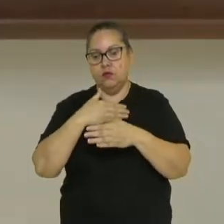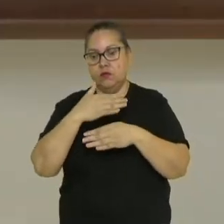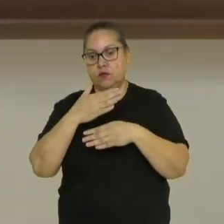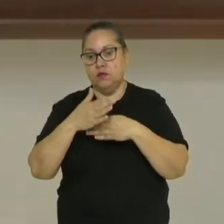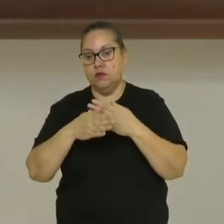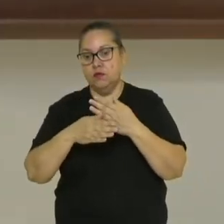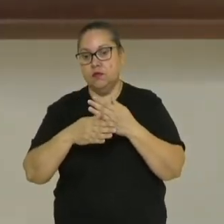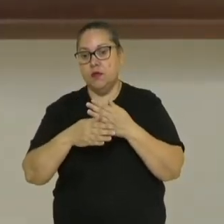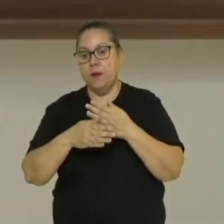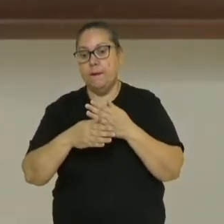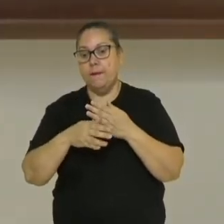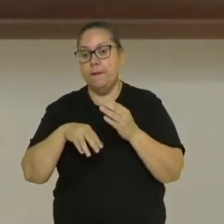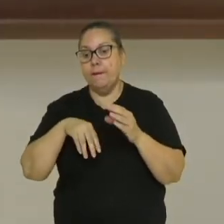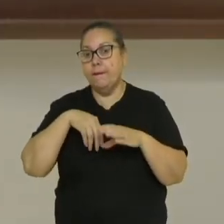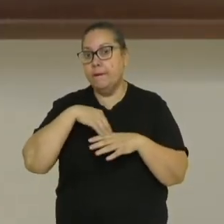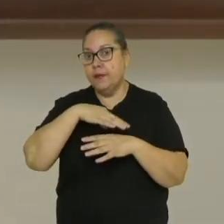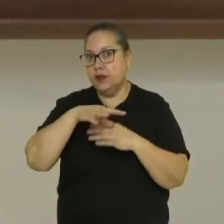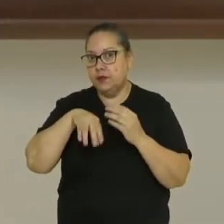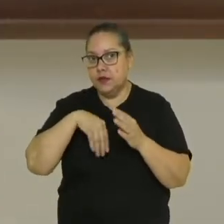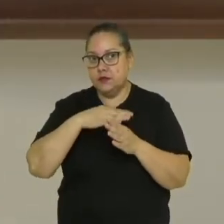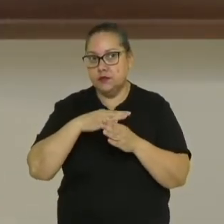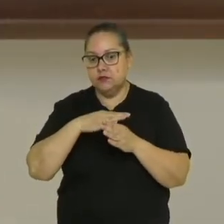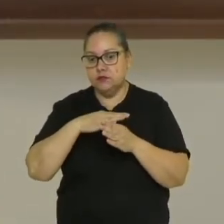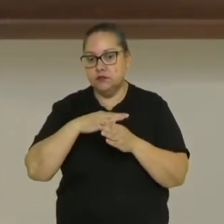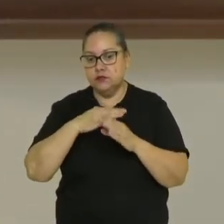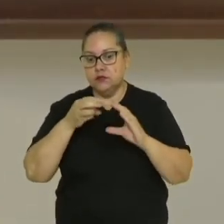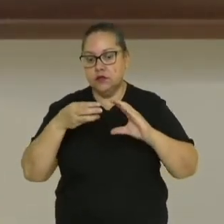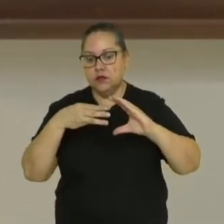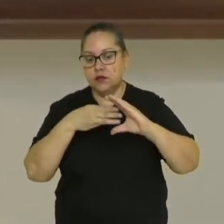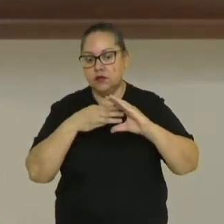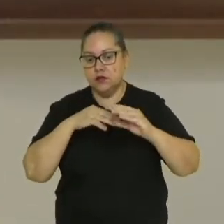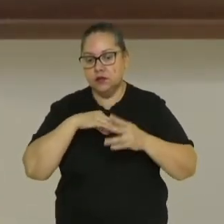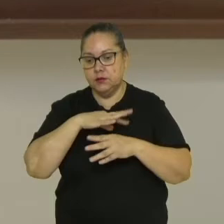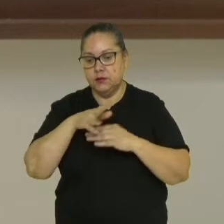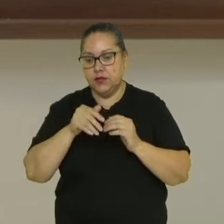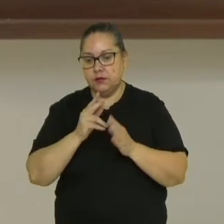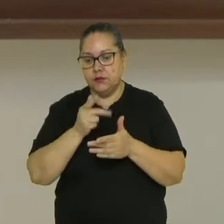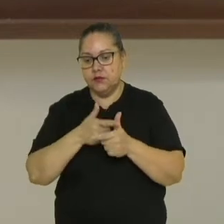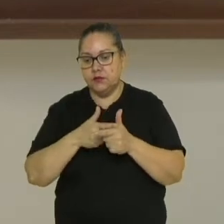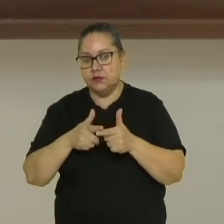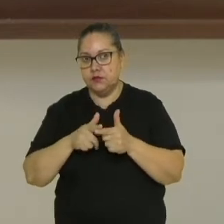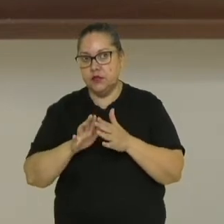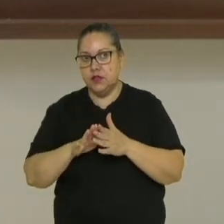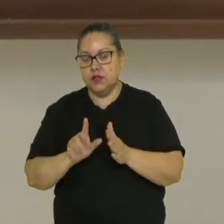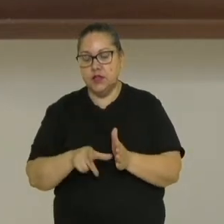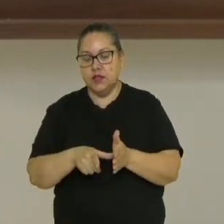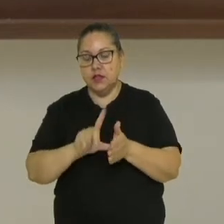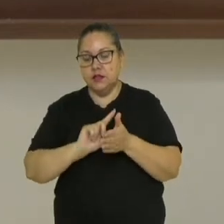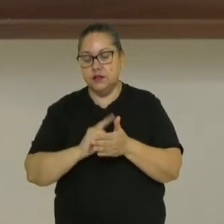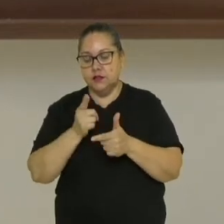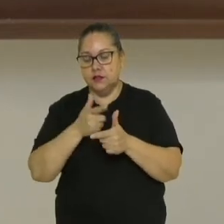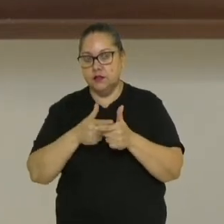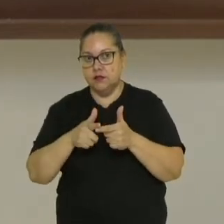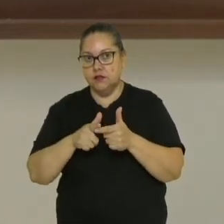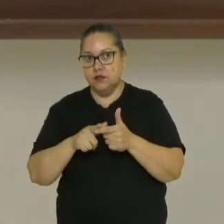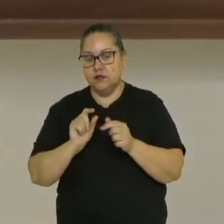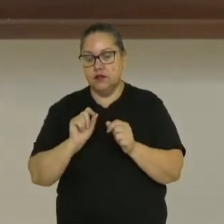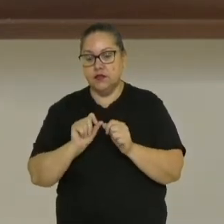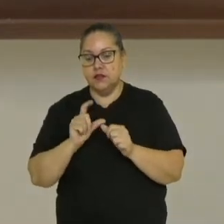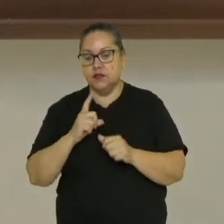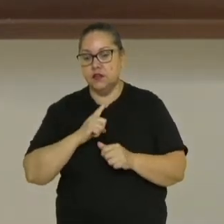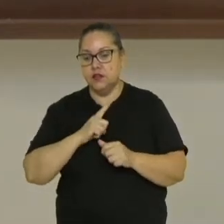de preparação. Então, a célula vai se preparar para dividir. Antes da divisão, ela vai